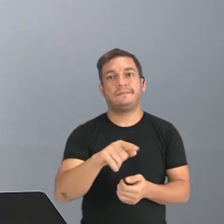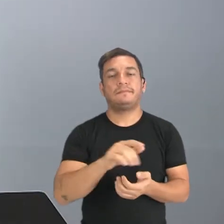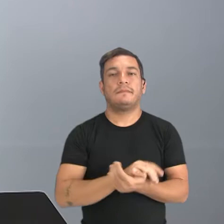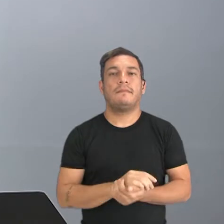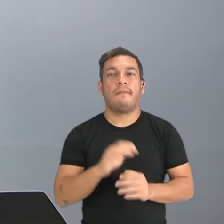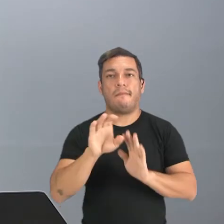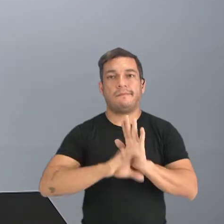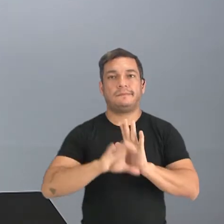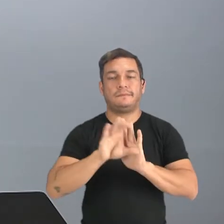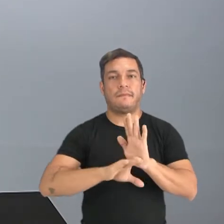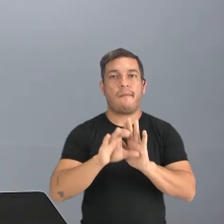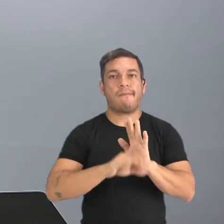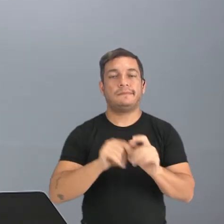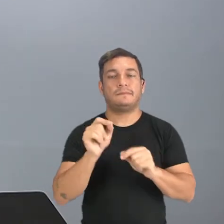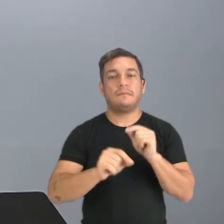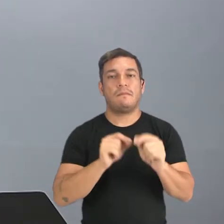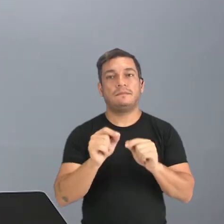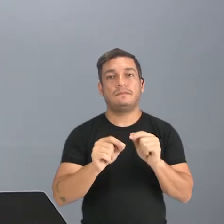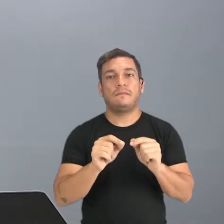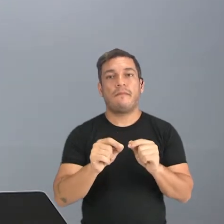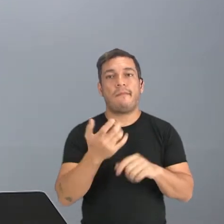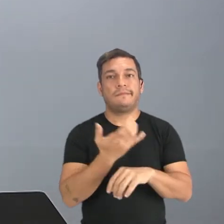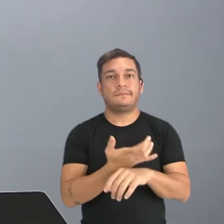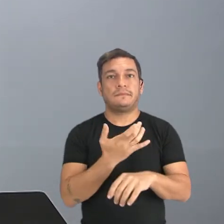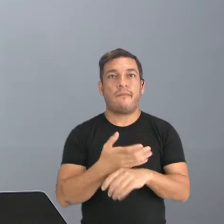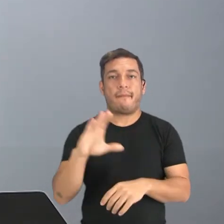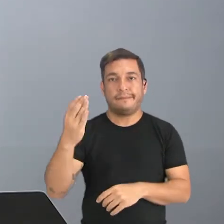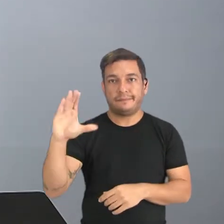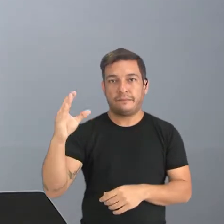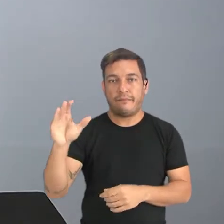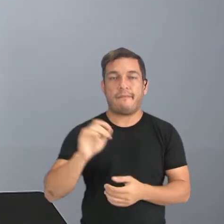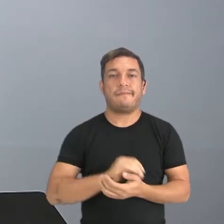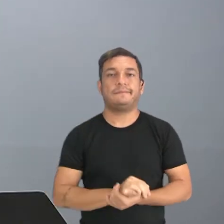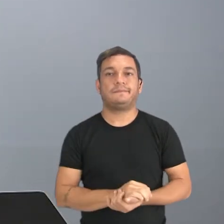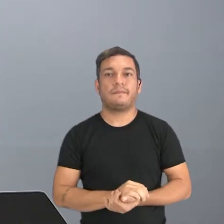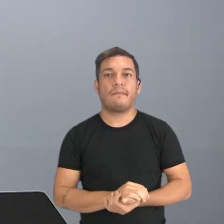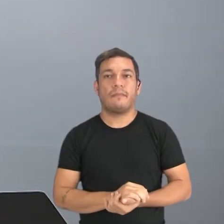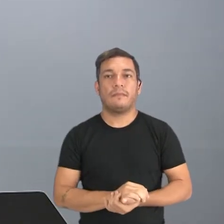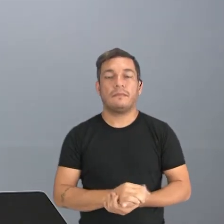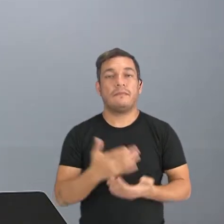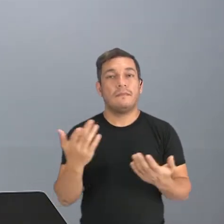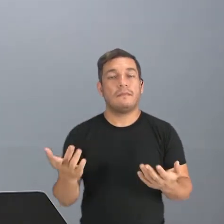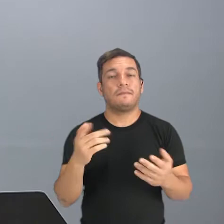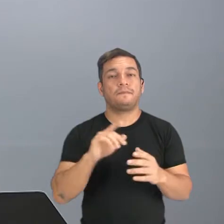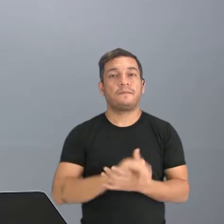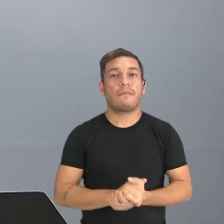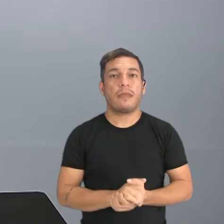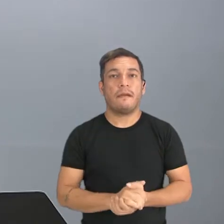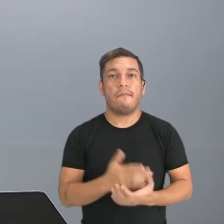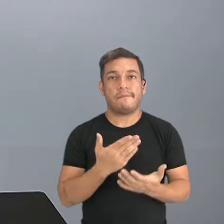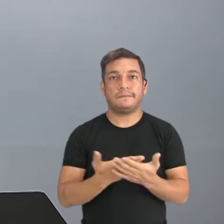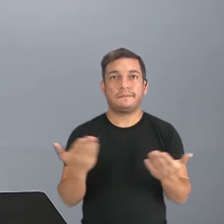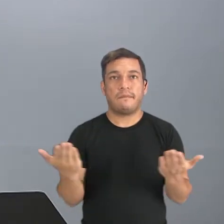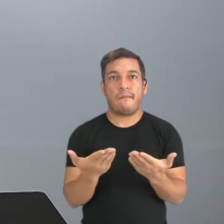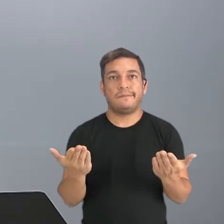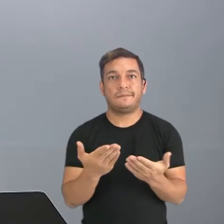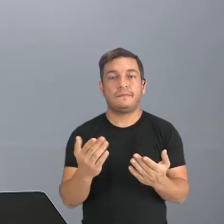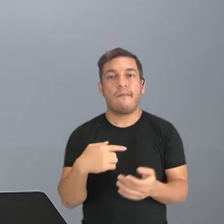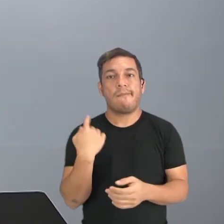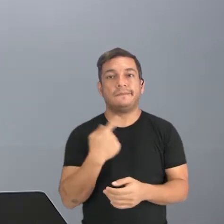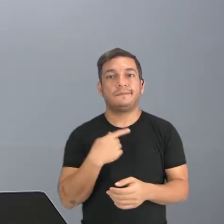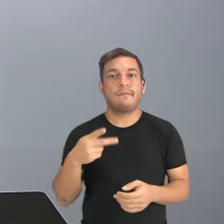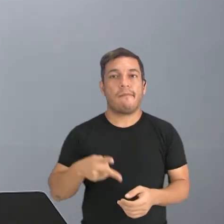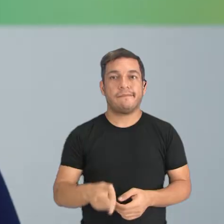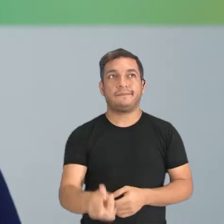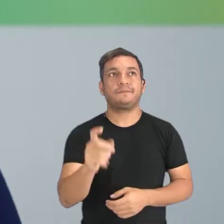os conteúdos que fazem parte da disciplina de ciências. Por essa razão, na aula de hoje, nós vamos